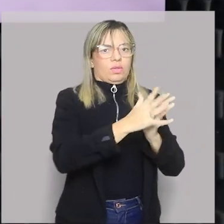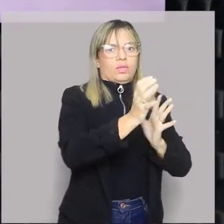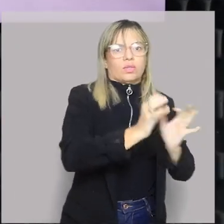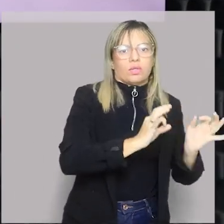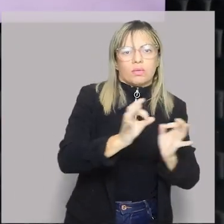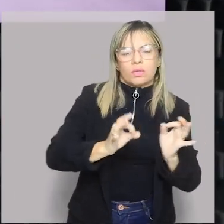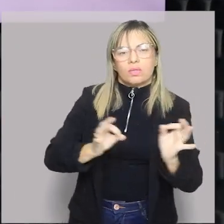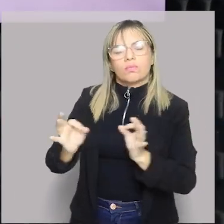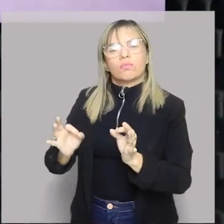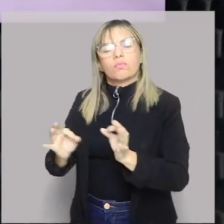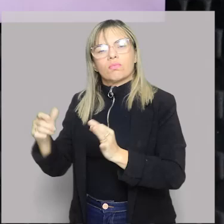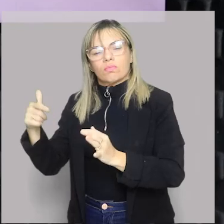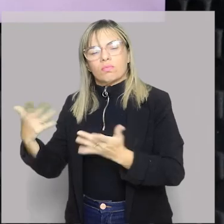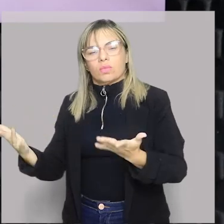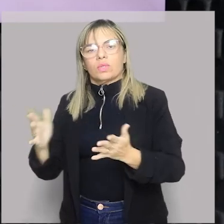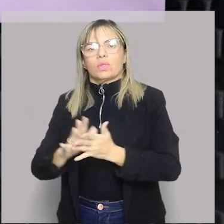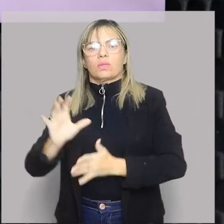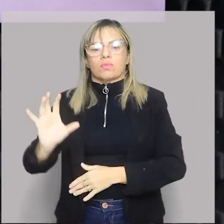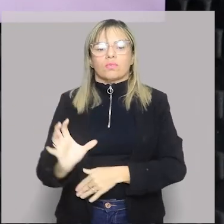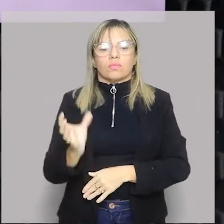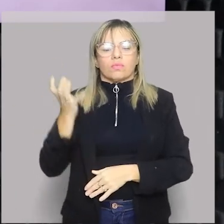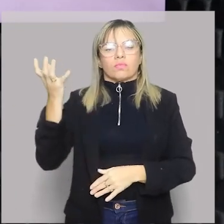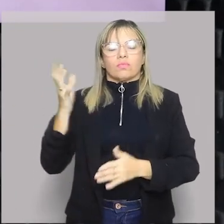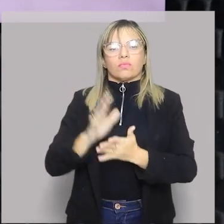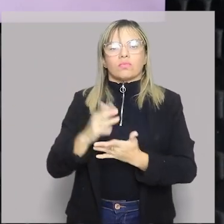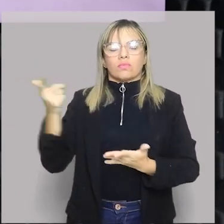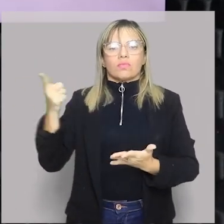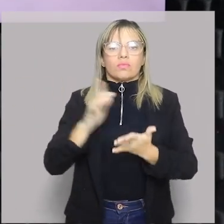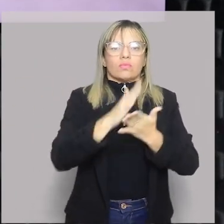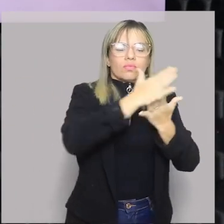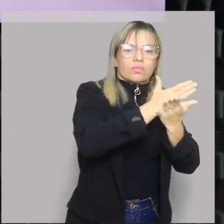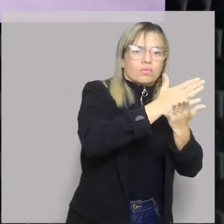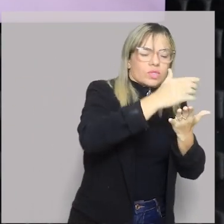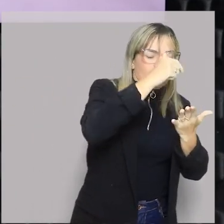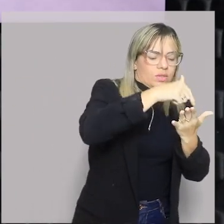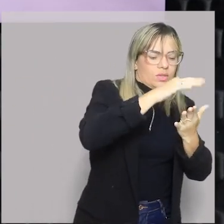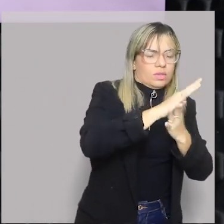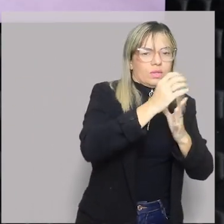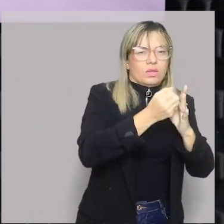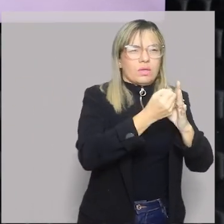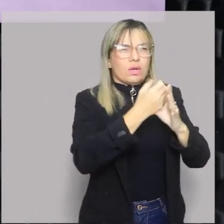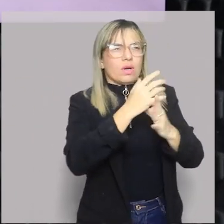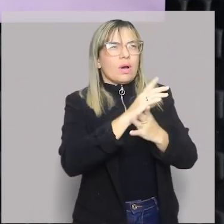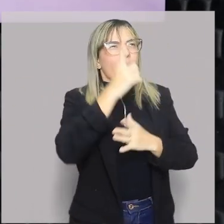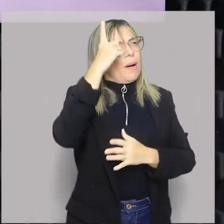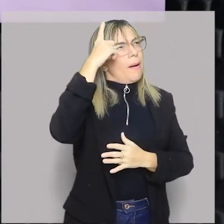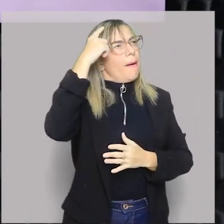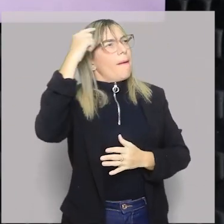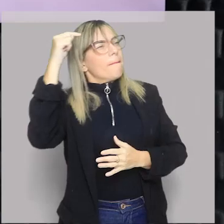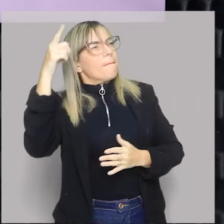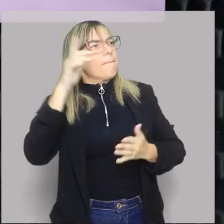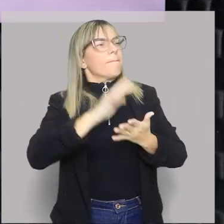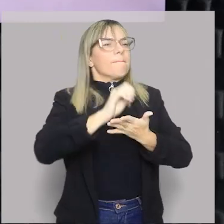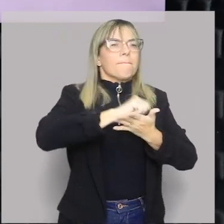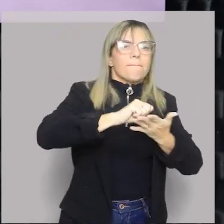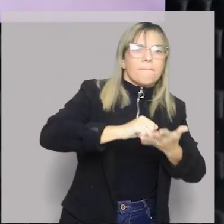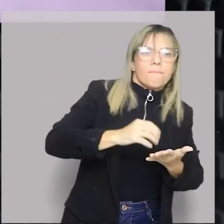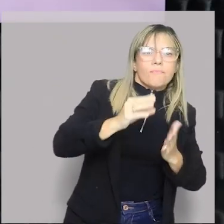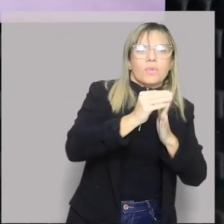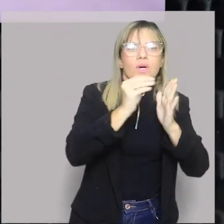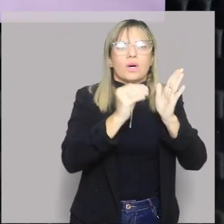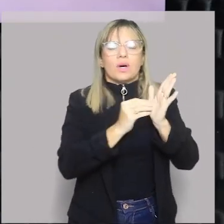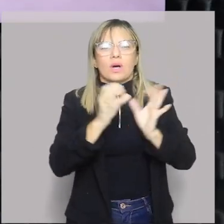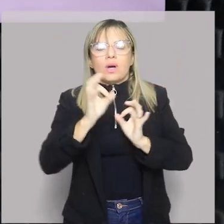um planejamento para que ela acontecesse, desde da produção da aula, da organização do slide,